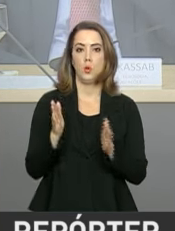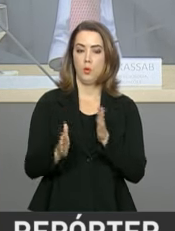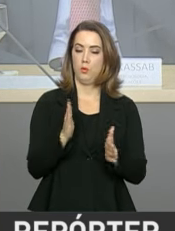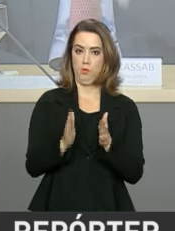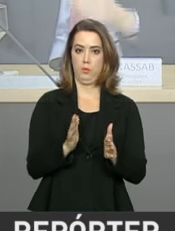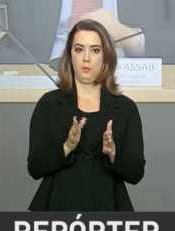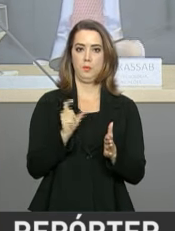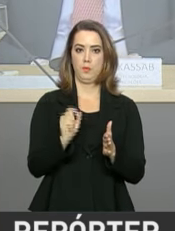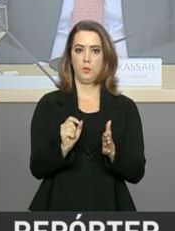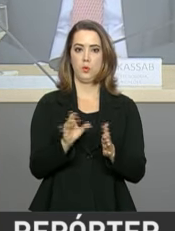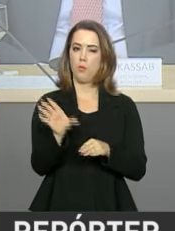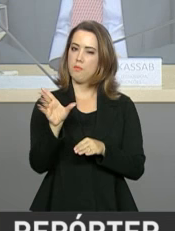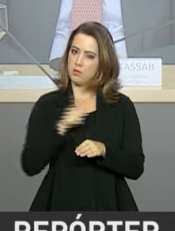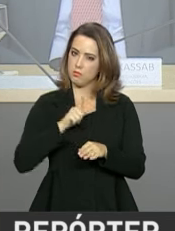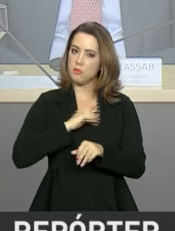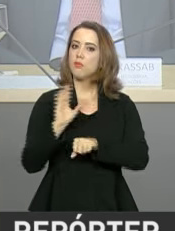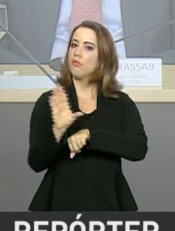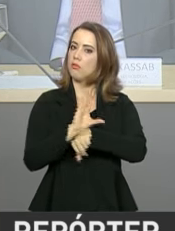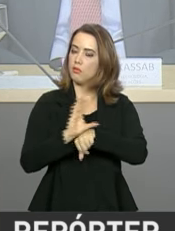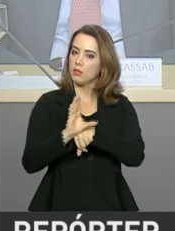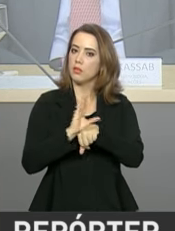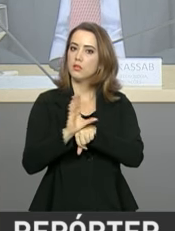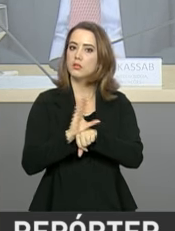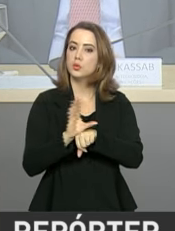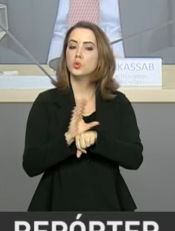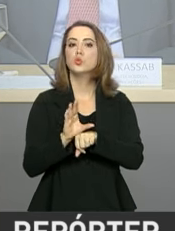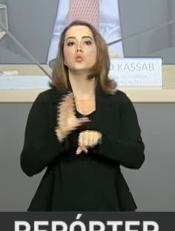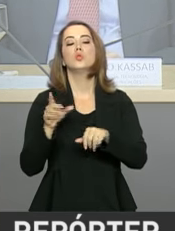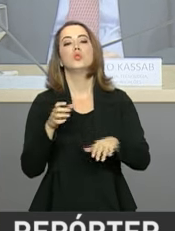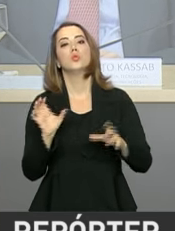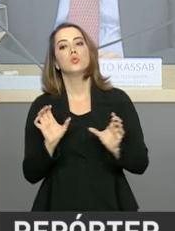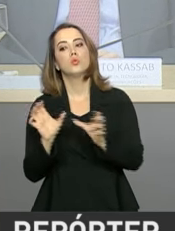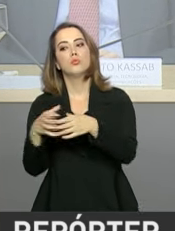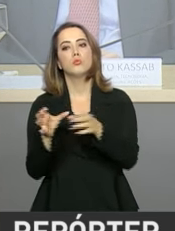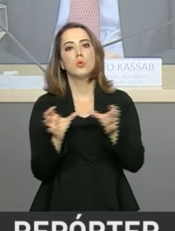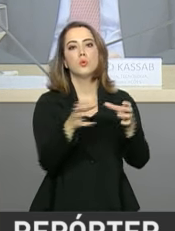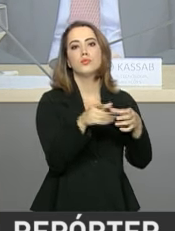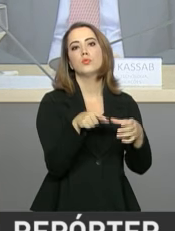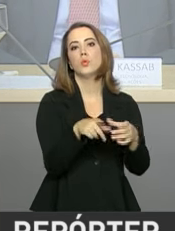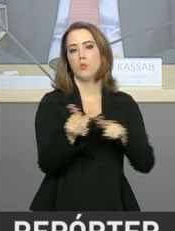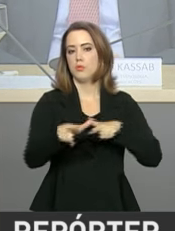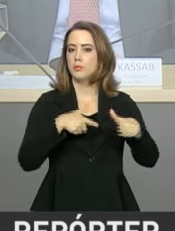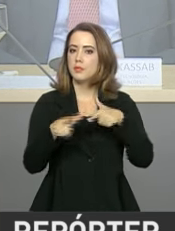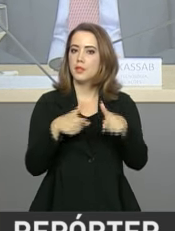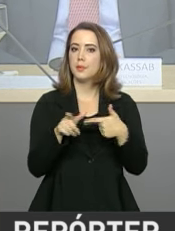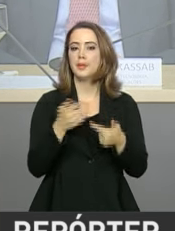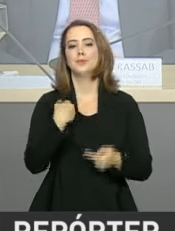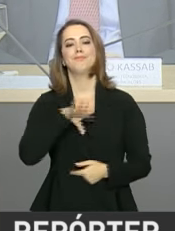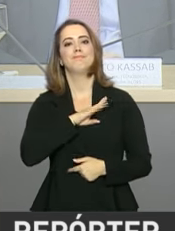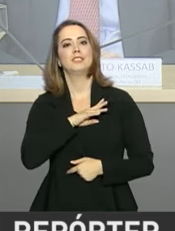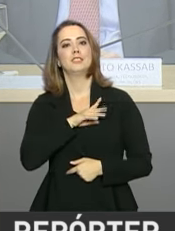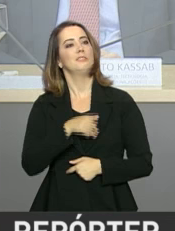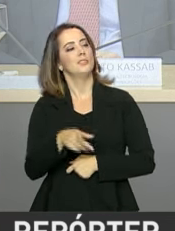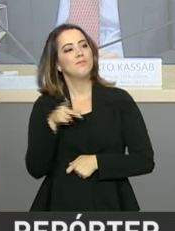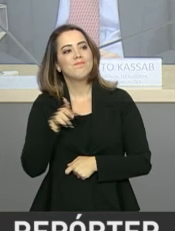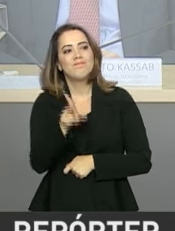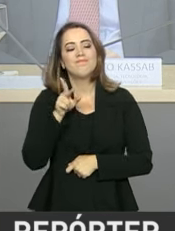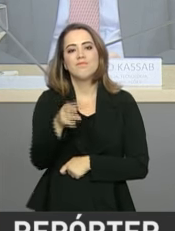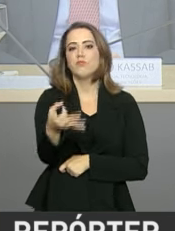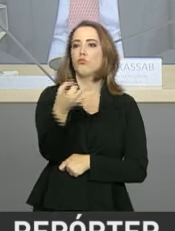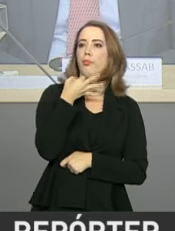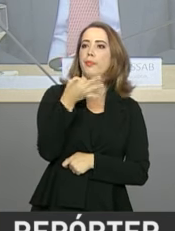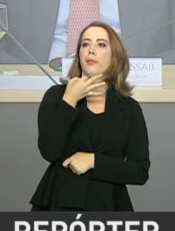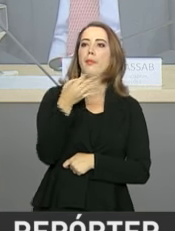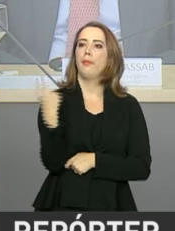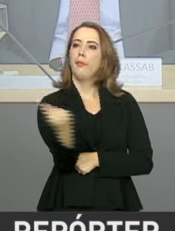eh constitucional em que as instituições estão eh funcionando mas a Nossa vocação centralizadora achar que o